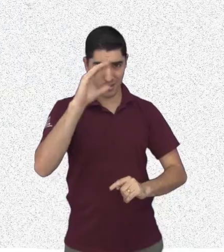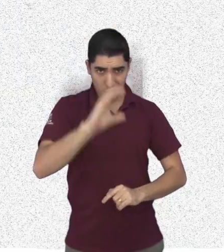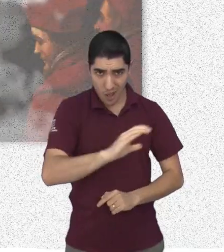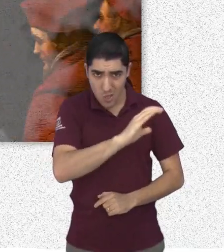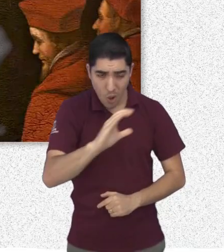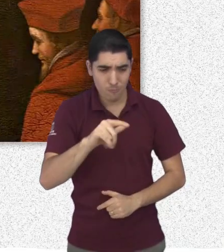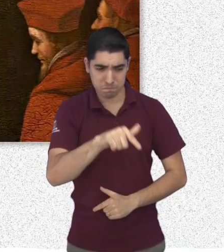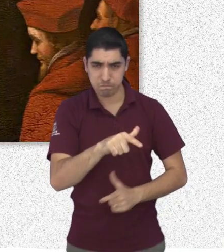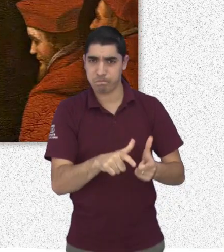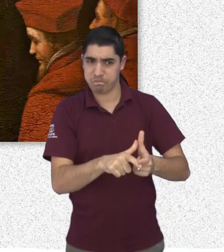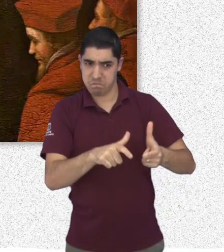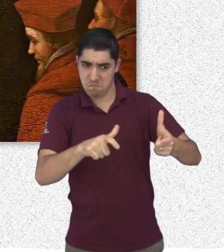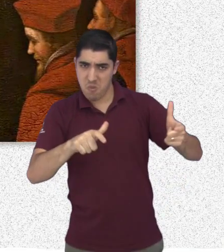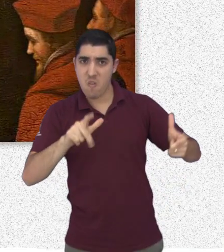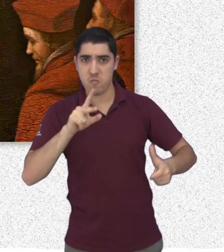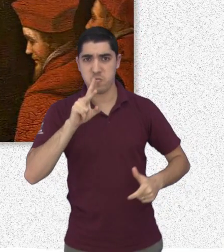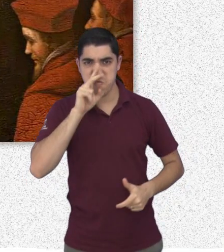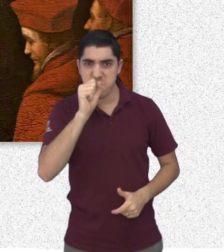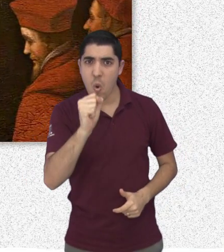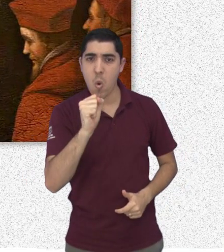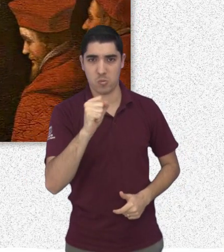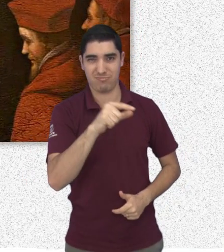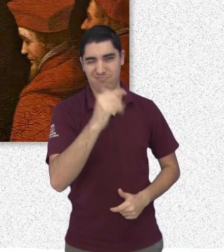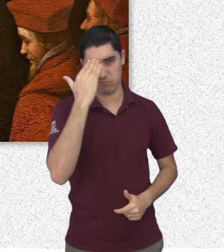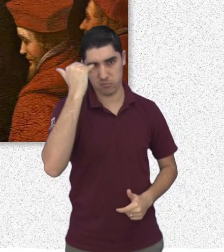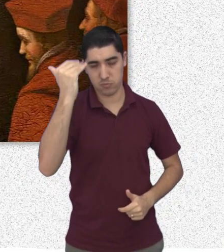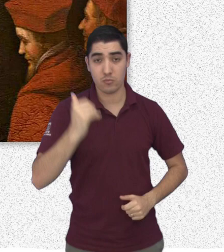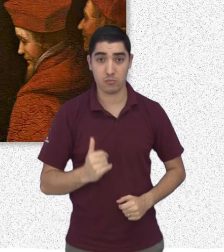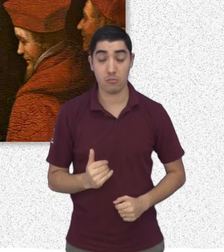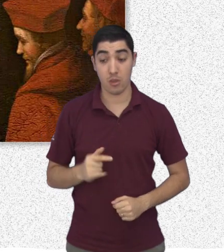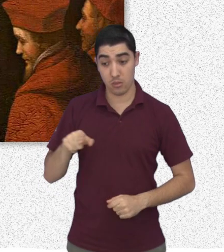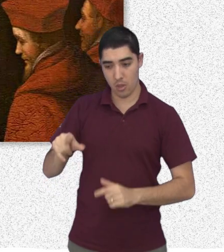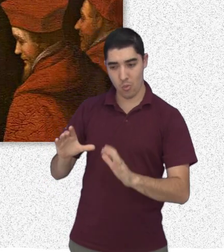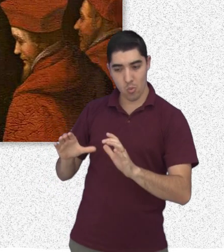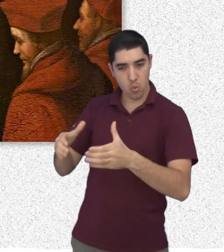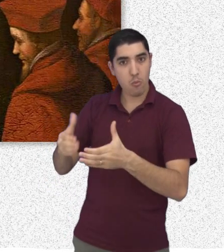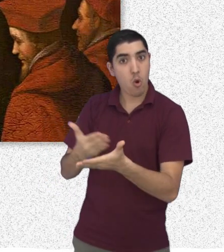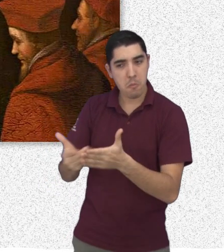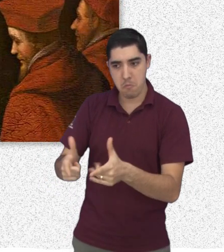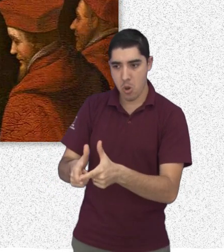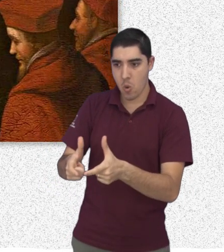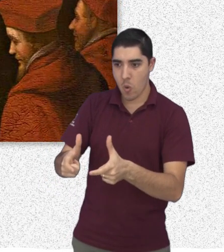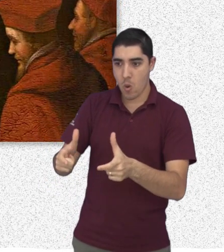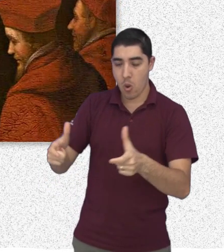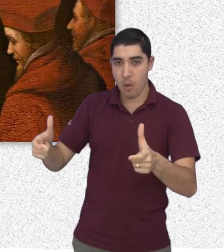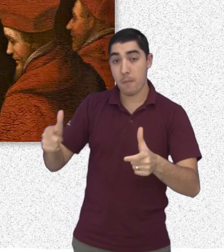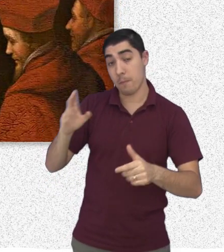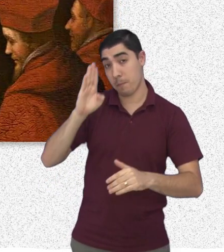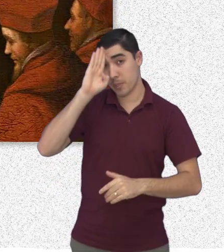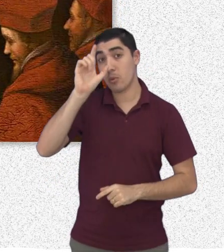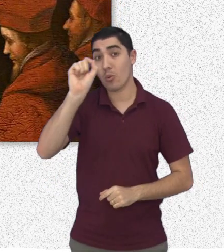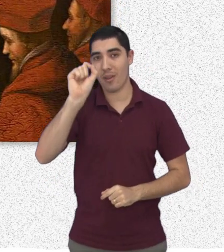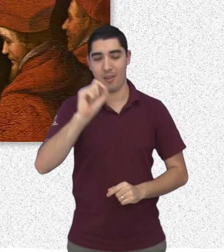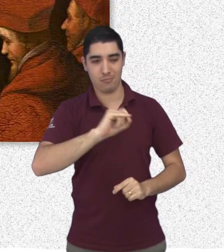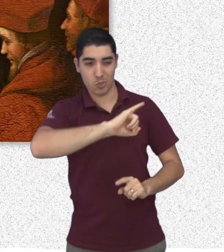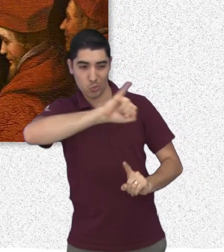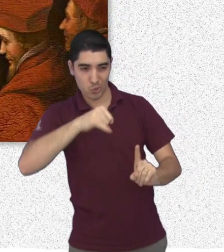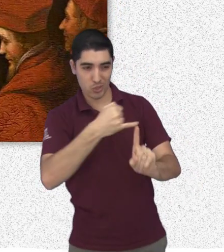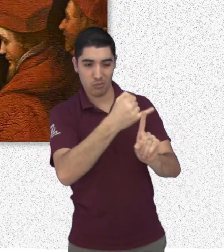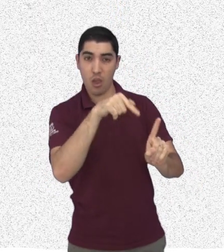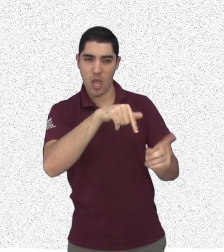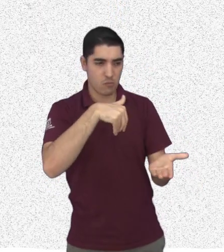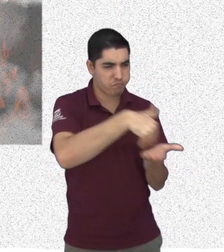época. Como o aldeamento foi crescendo, principalmente depois da época da expulsão dos jesuítas, veio o Diretório dos Índios, quando a coroa portuguesa